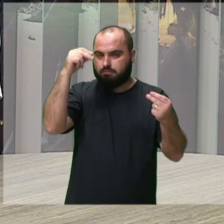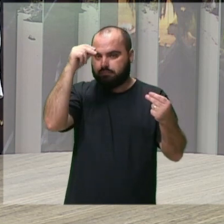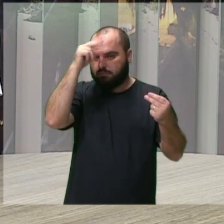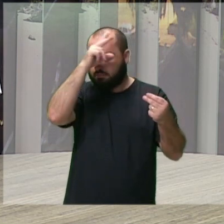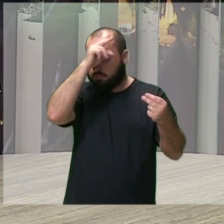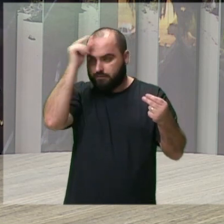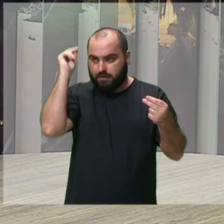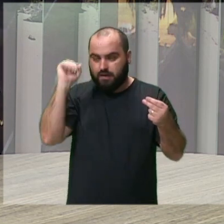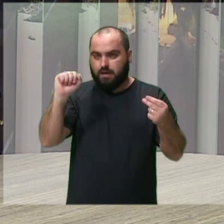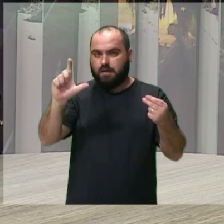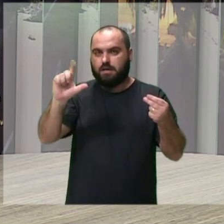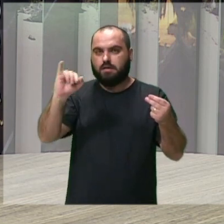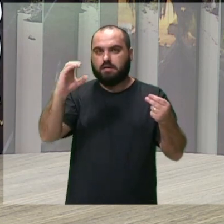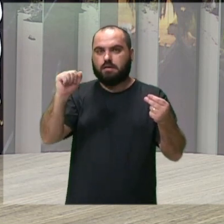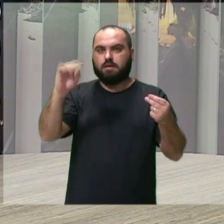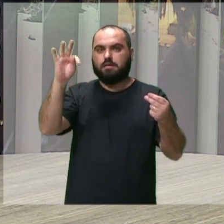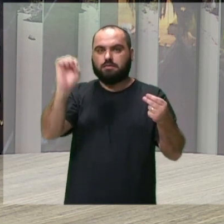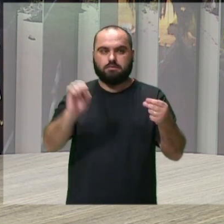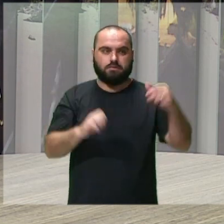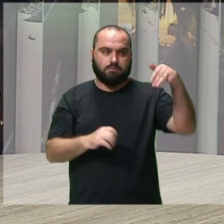Alicante, prefeito de Miami,